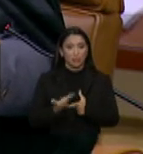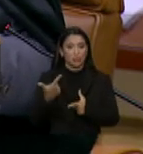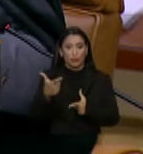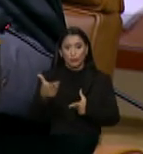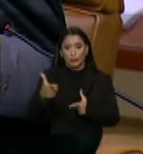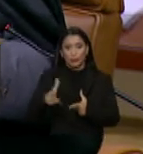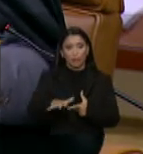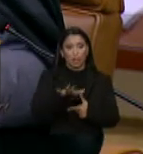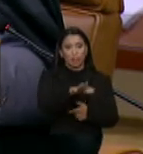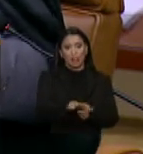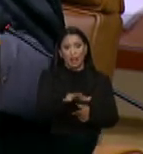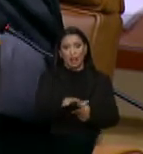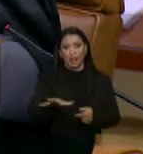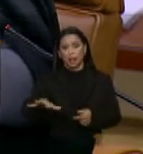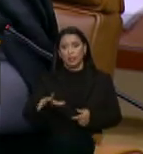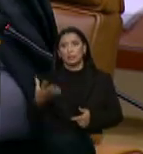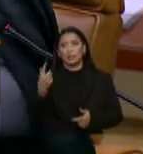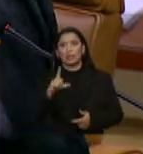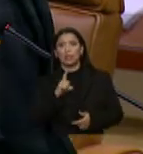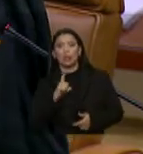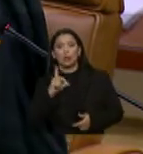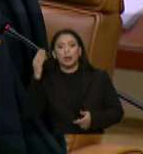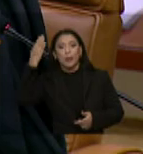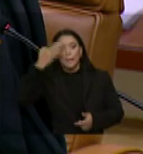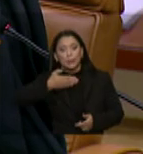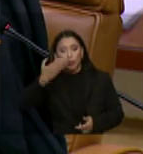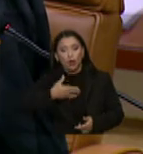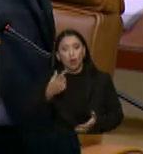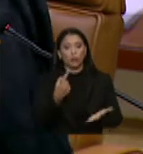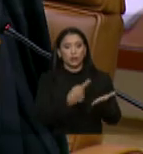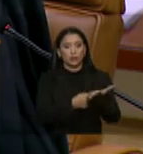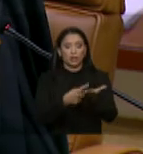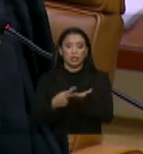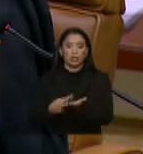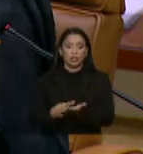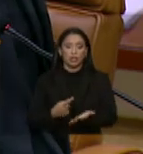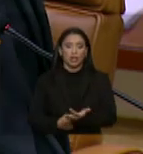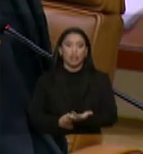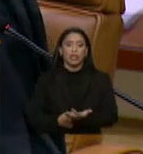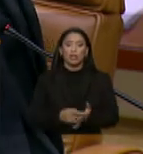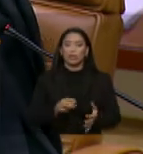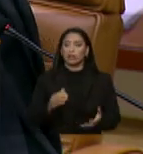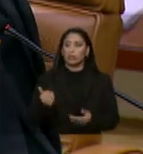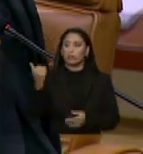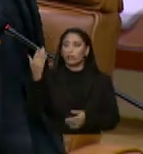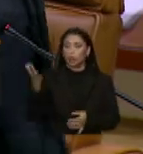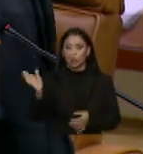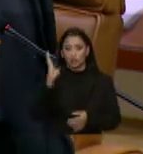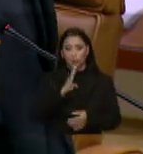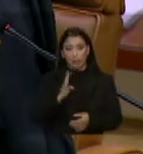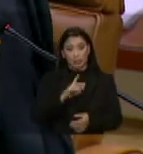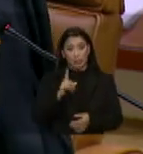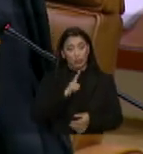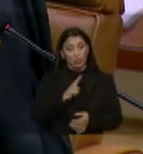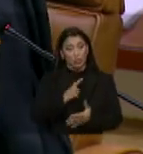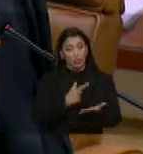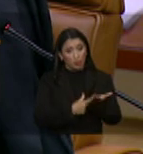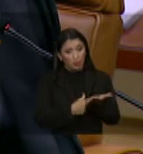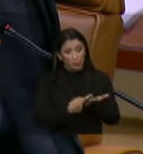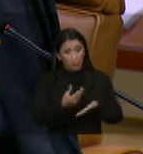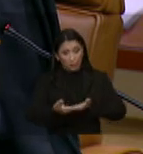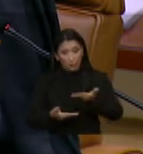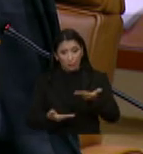é para obtenção de prova nesses tratado internacional que funciona bem no Milagre mas nessa área